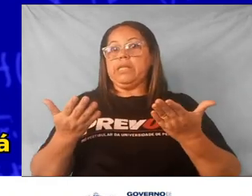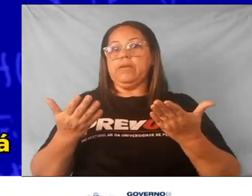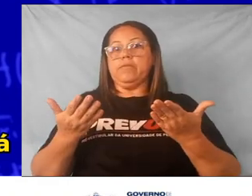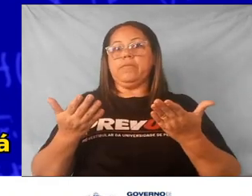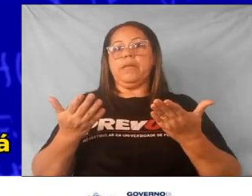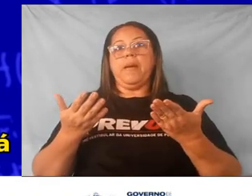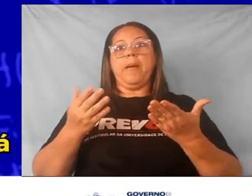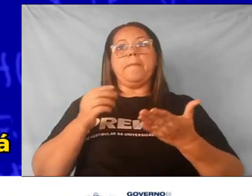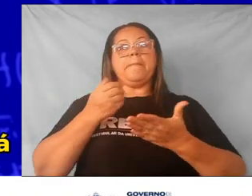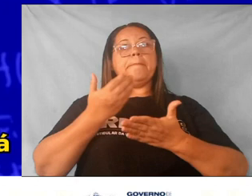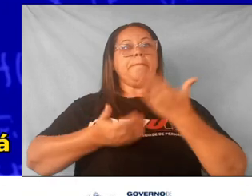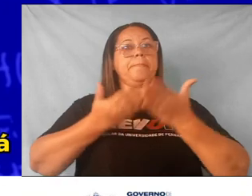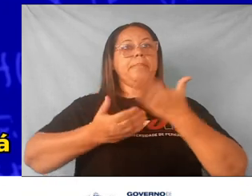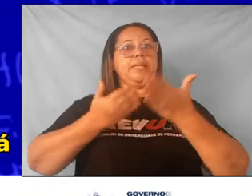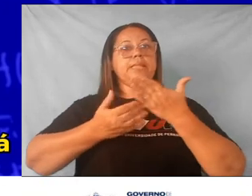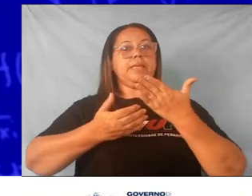certo, se dá